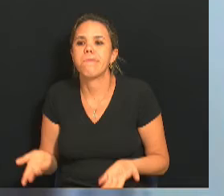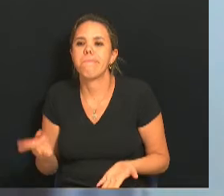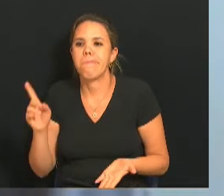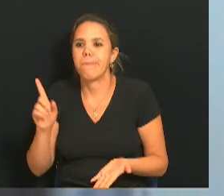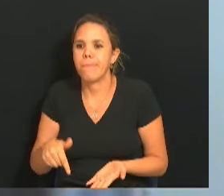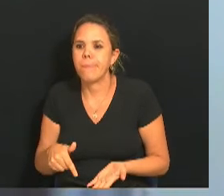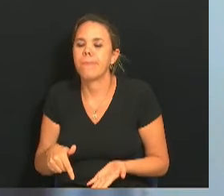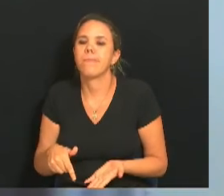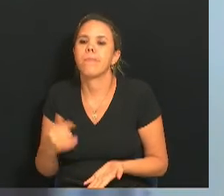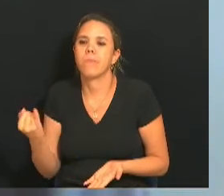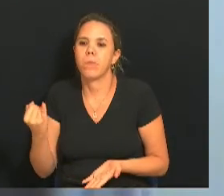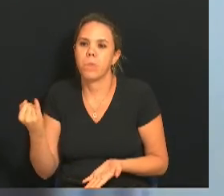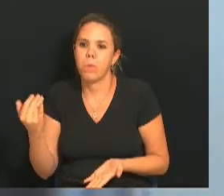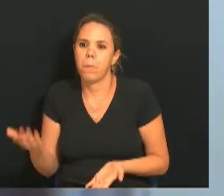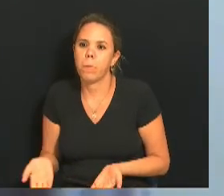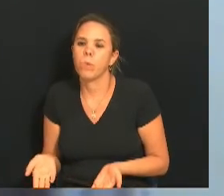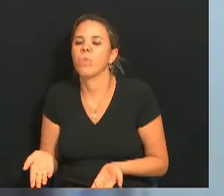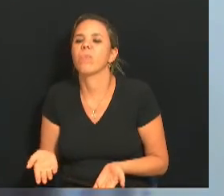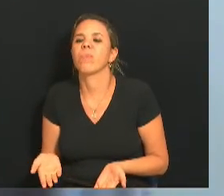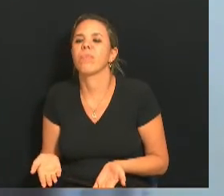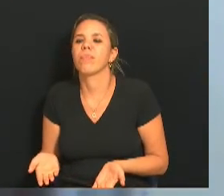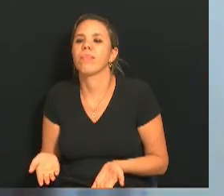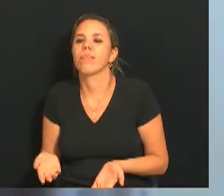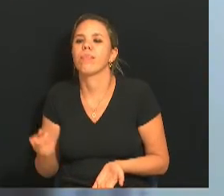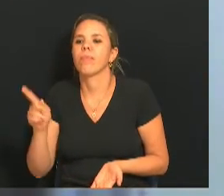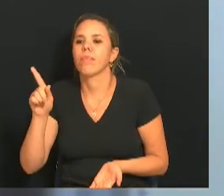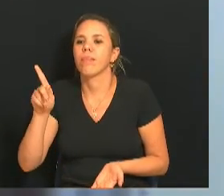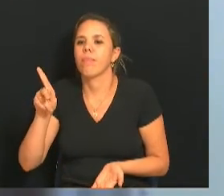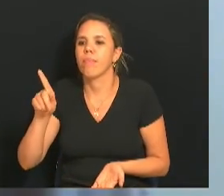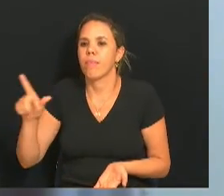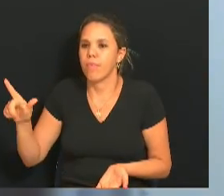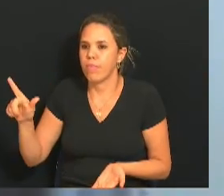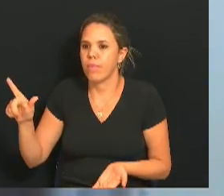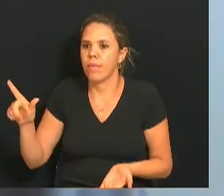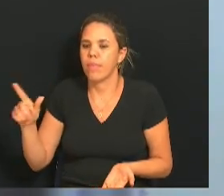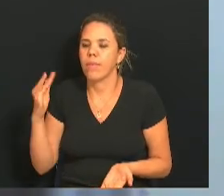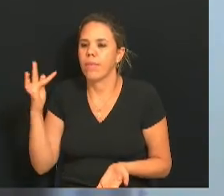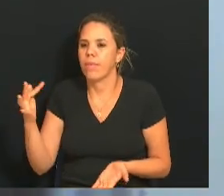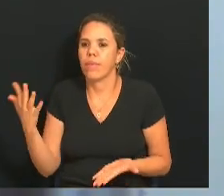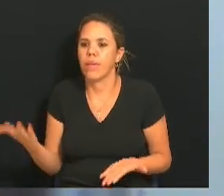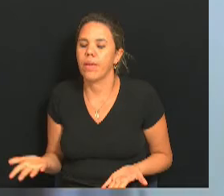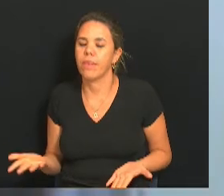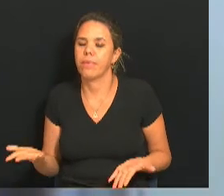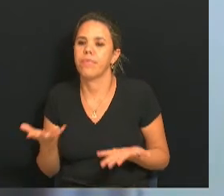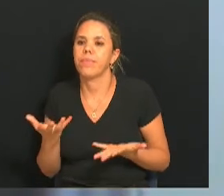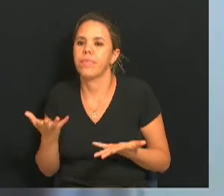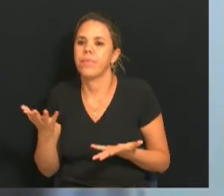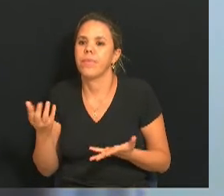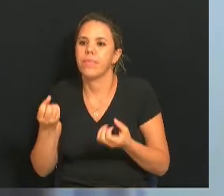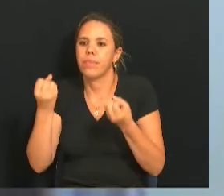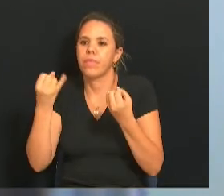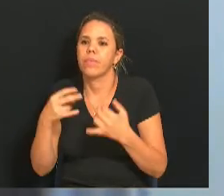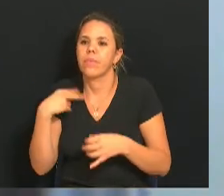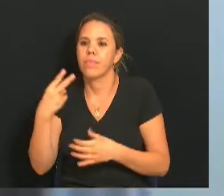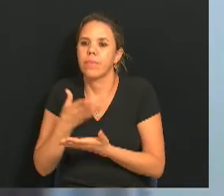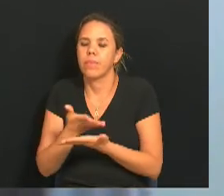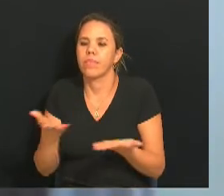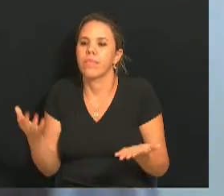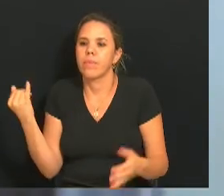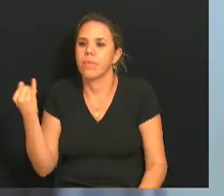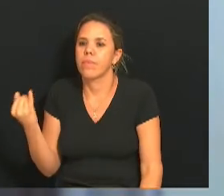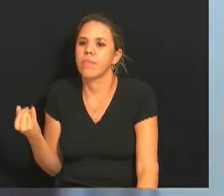elemento importante para a SPL, mas com uma discussão futura que eu queria salientar para os vereadores. É